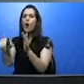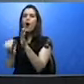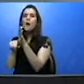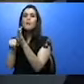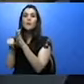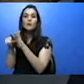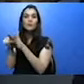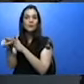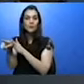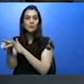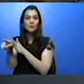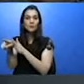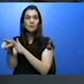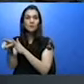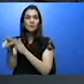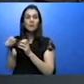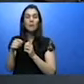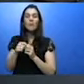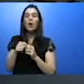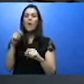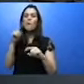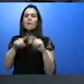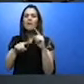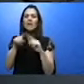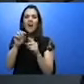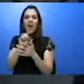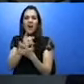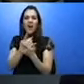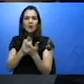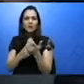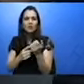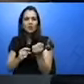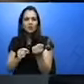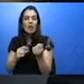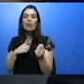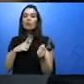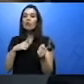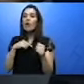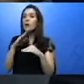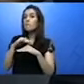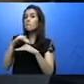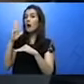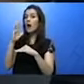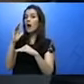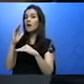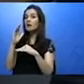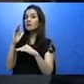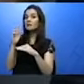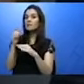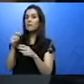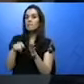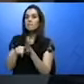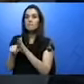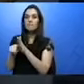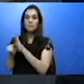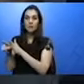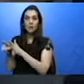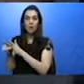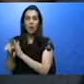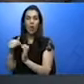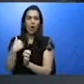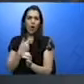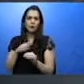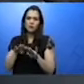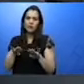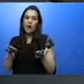Lembrando, como eu falei, no material de vocês vai ter mais perguntinhas, mas nós separamos as que nós consideramos